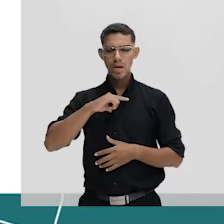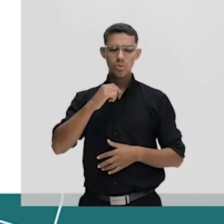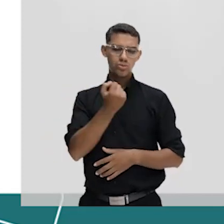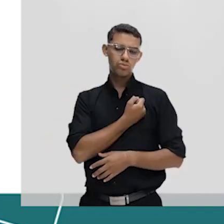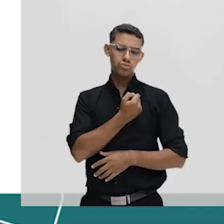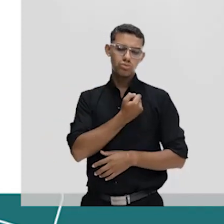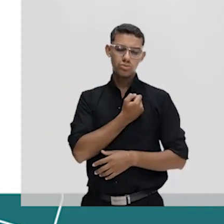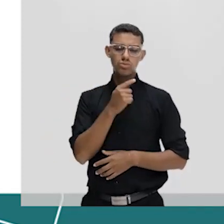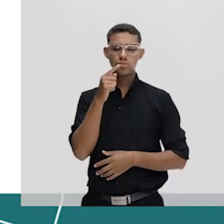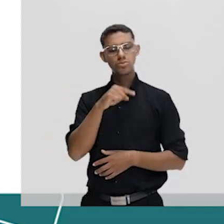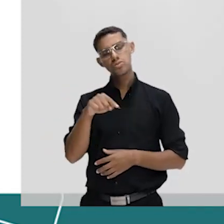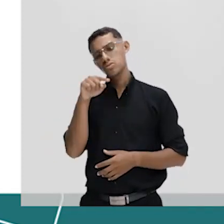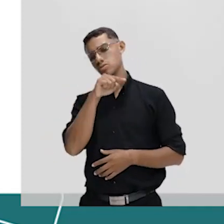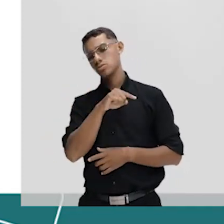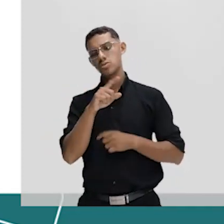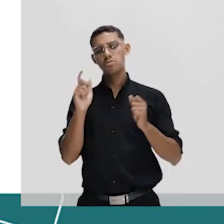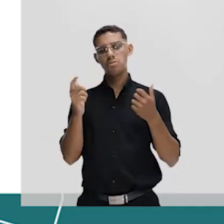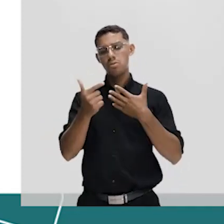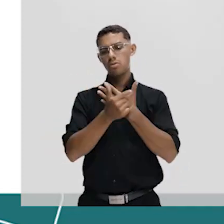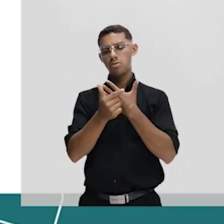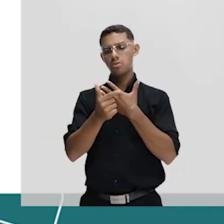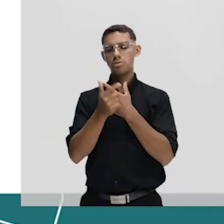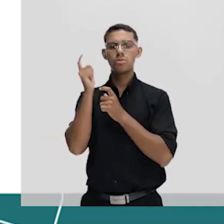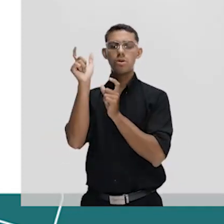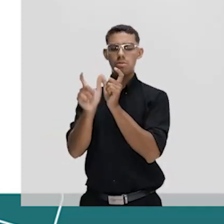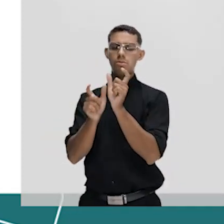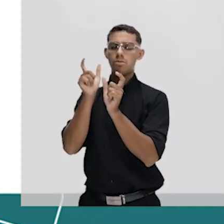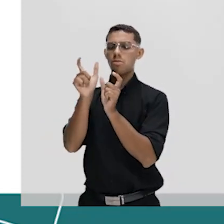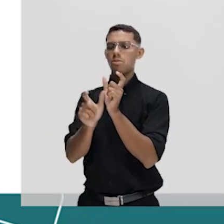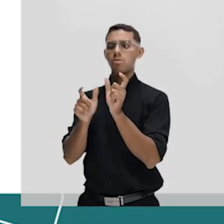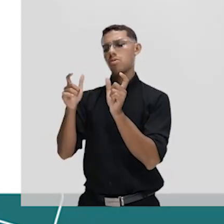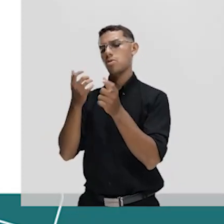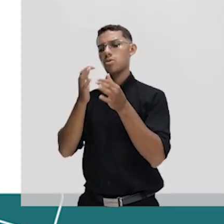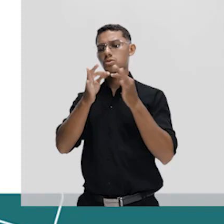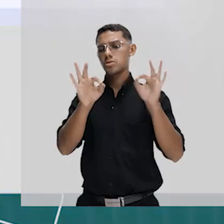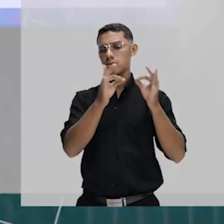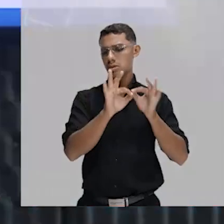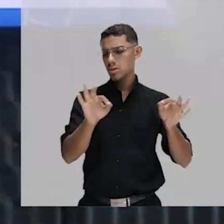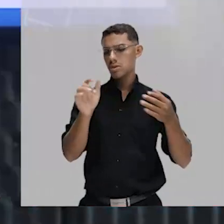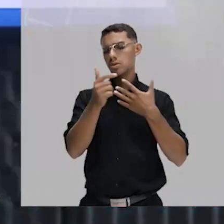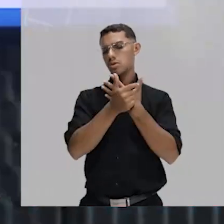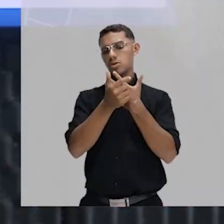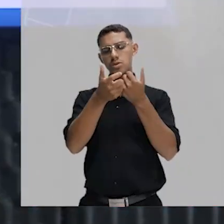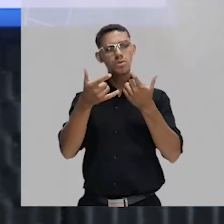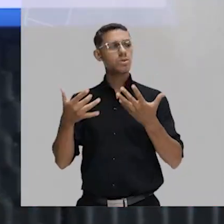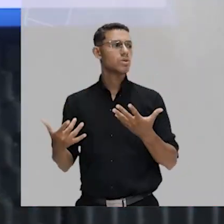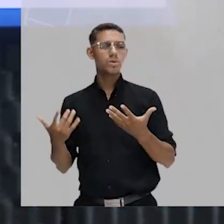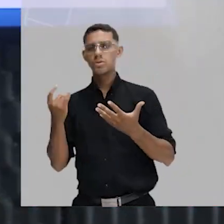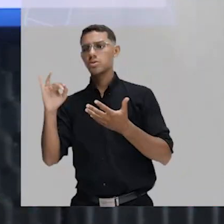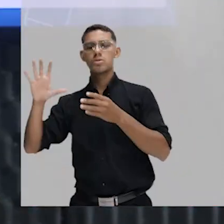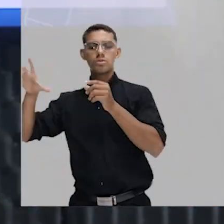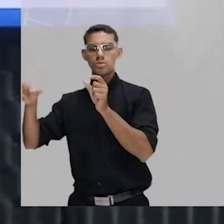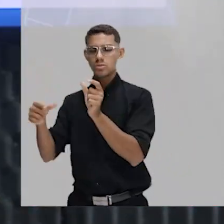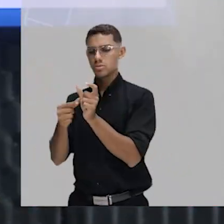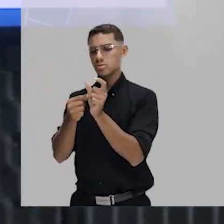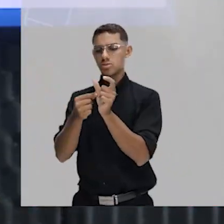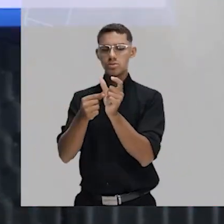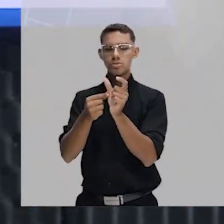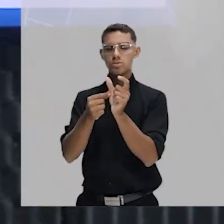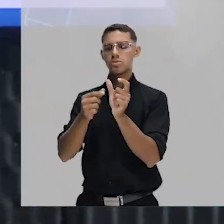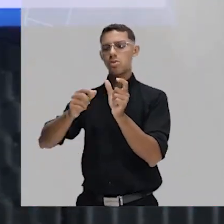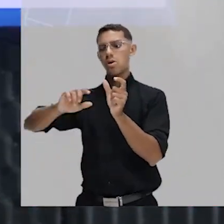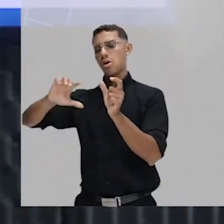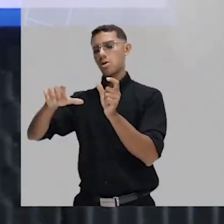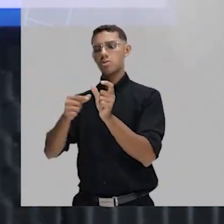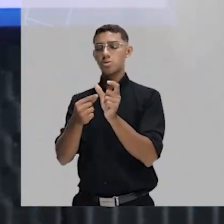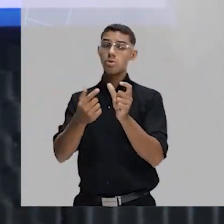numeral? Né? Será que ele está numa função morfológica, numa função sintática? Será que ele está ali funcionando como um adjunto adnominal,